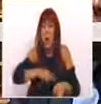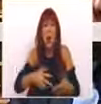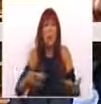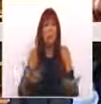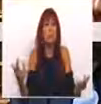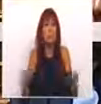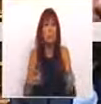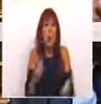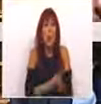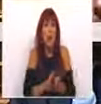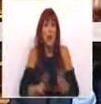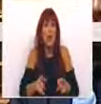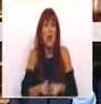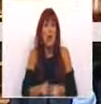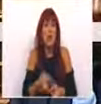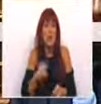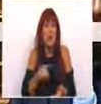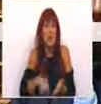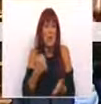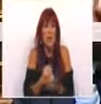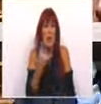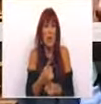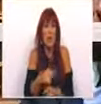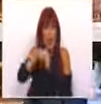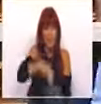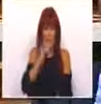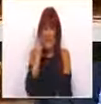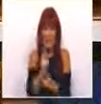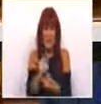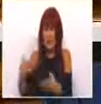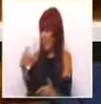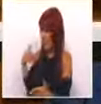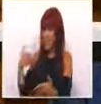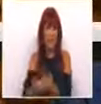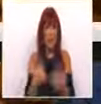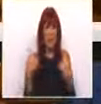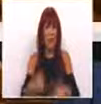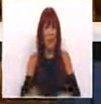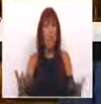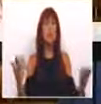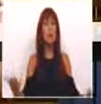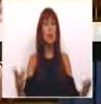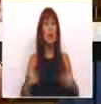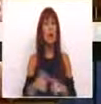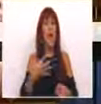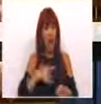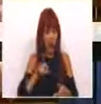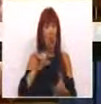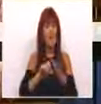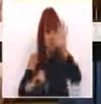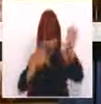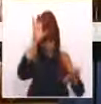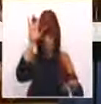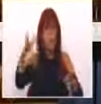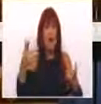provas dadas e estamos onde sempre estivemos e mantemos a posição que sempre tivemos, que é, queremos a